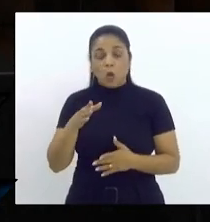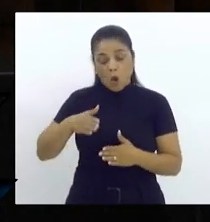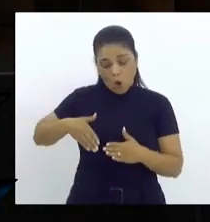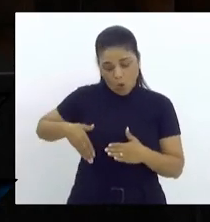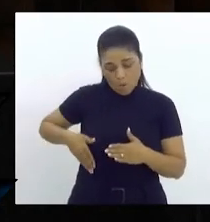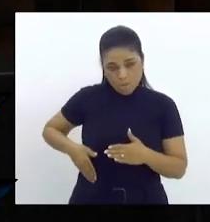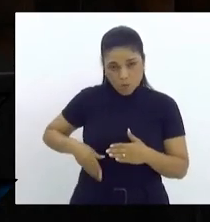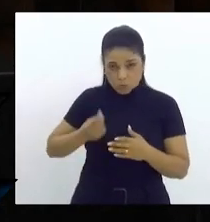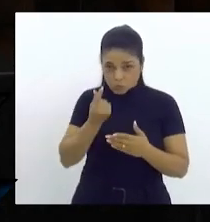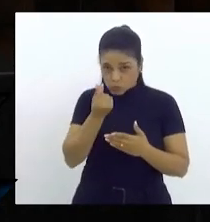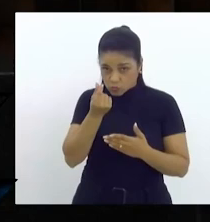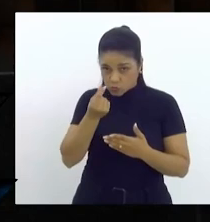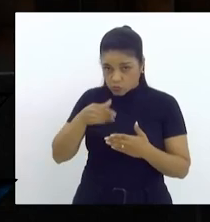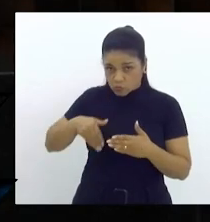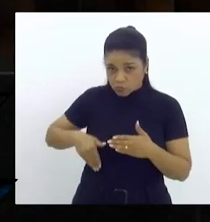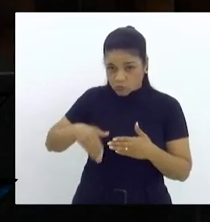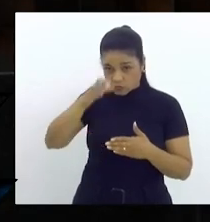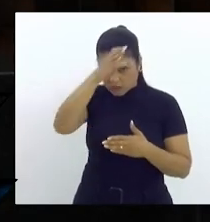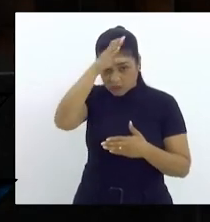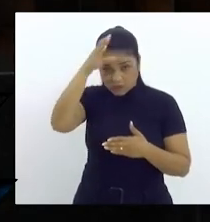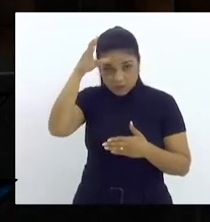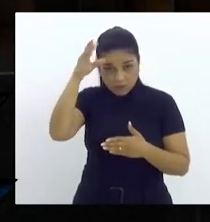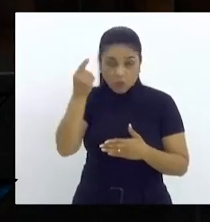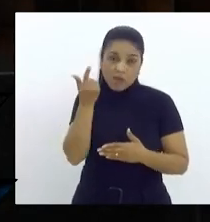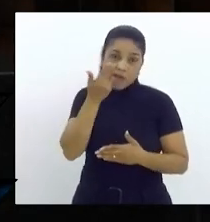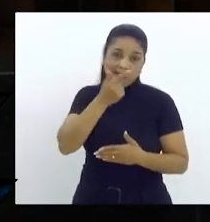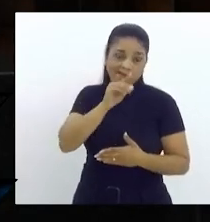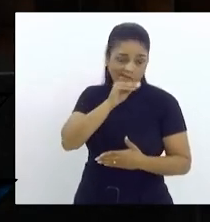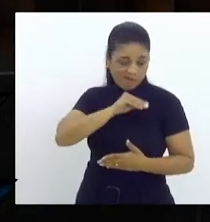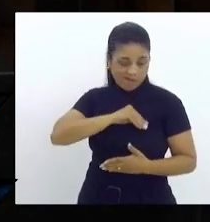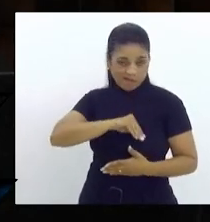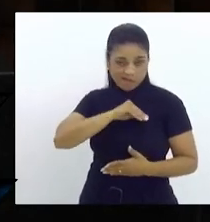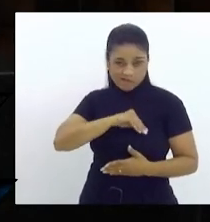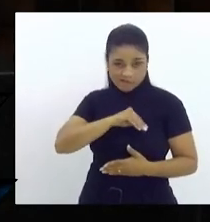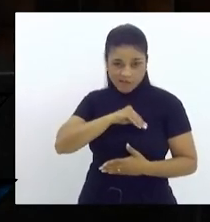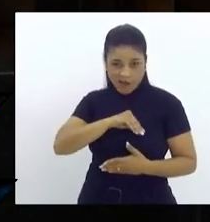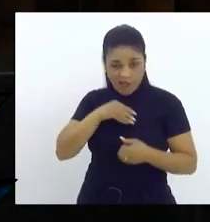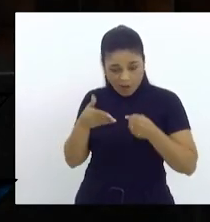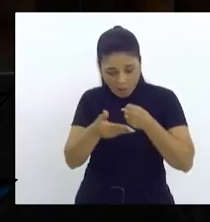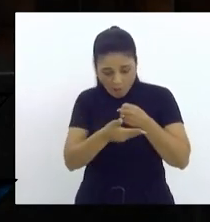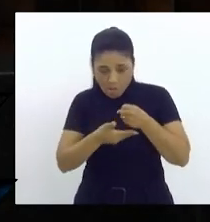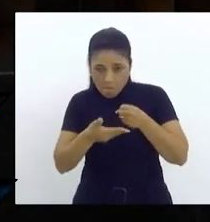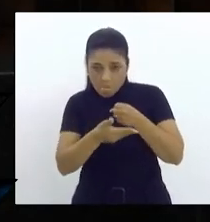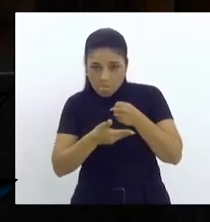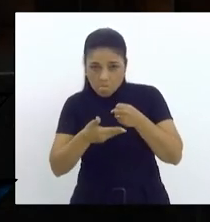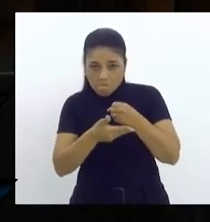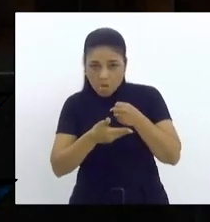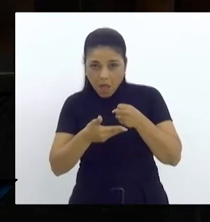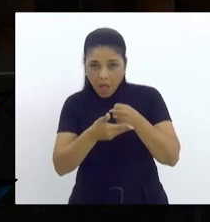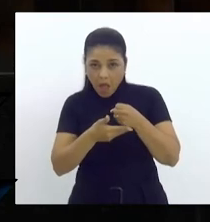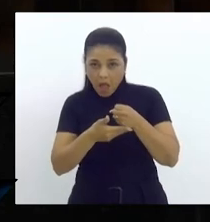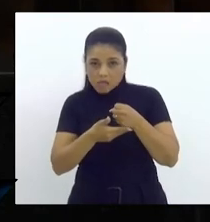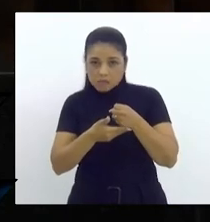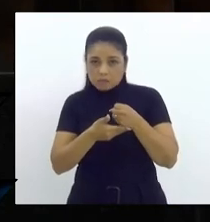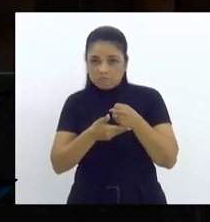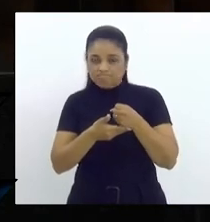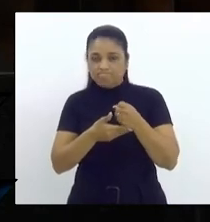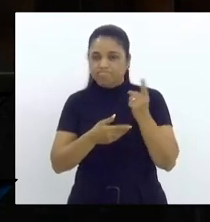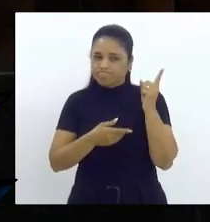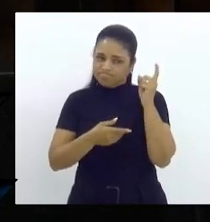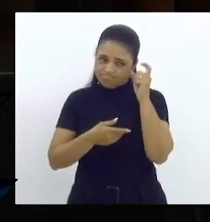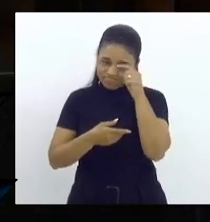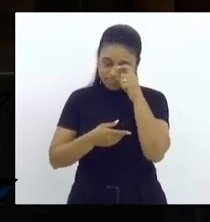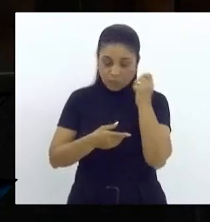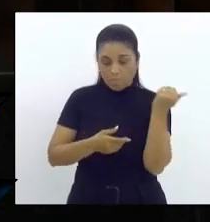bolso do cidadão que ganha um salário mínimo de forma muito mais dura do